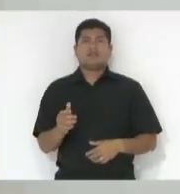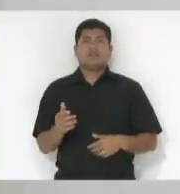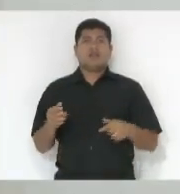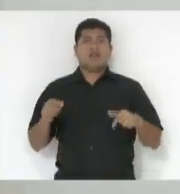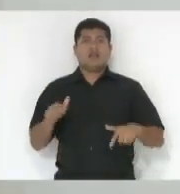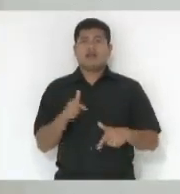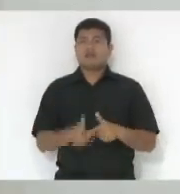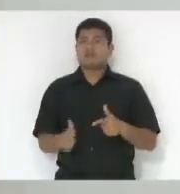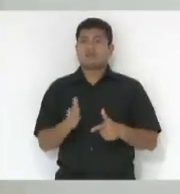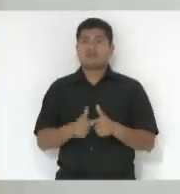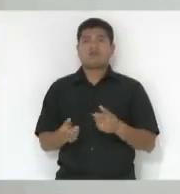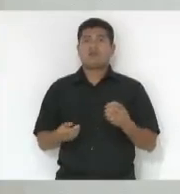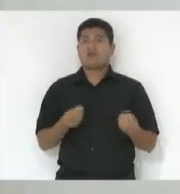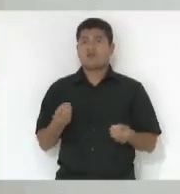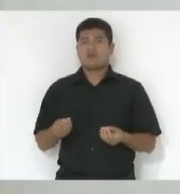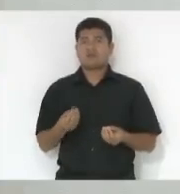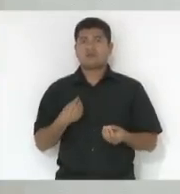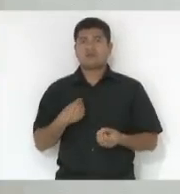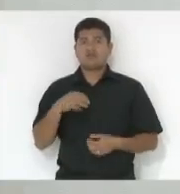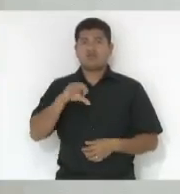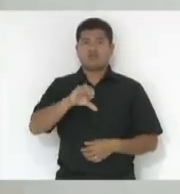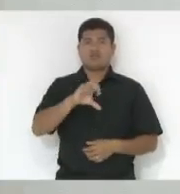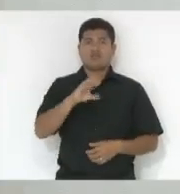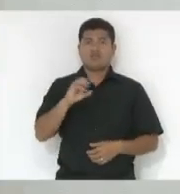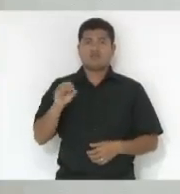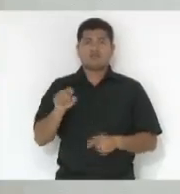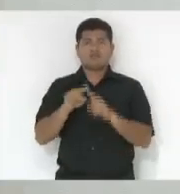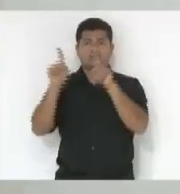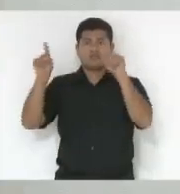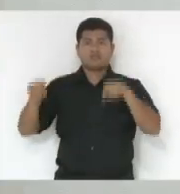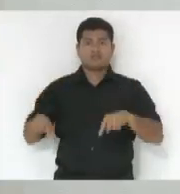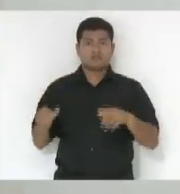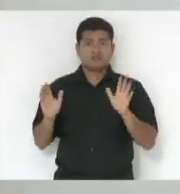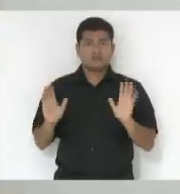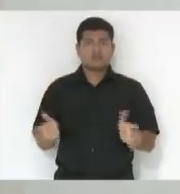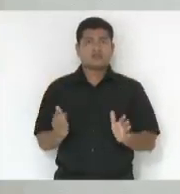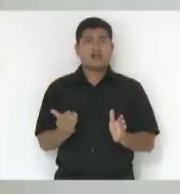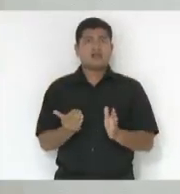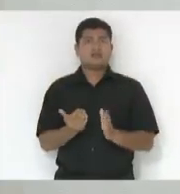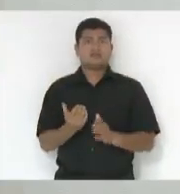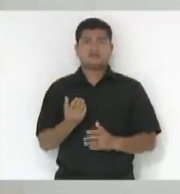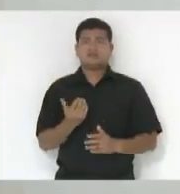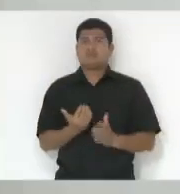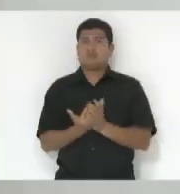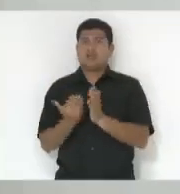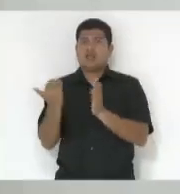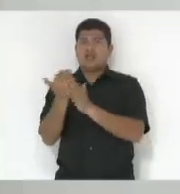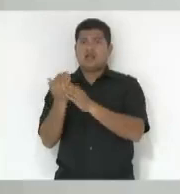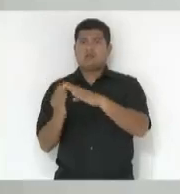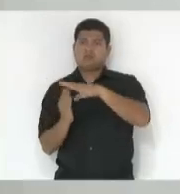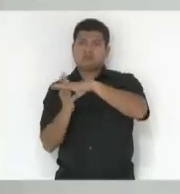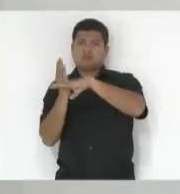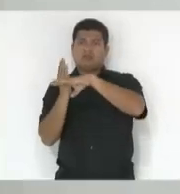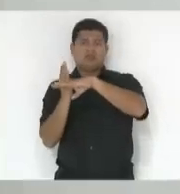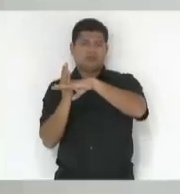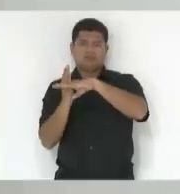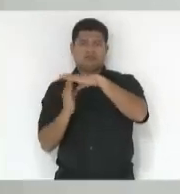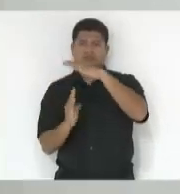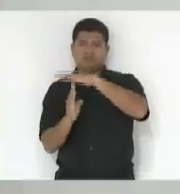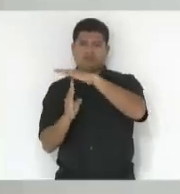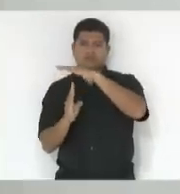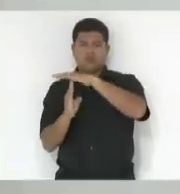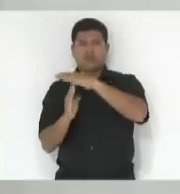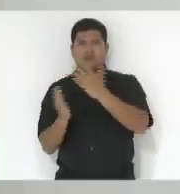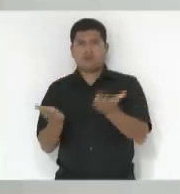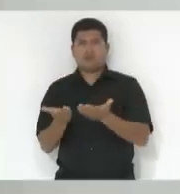chegou aqui? 900 servidores que já recebiam acima do teto, mas eram limitados por esse, então, ou seja,